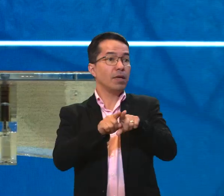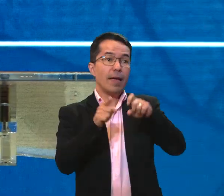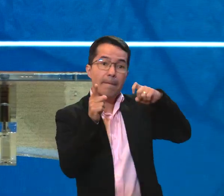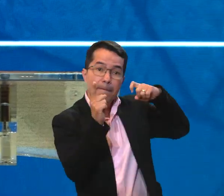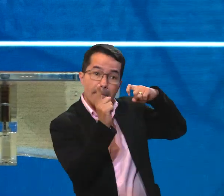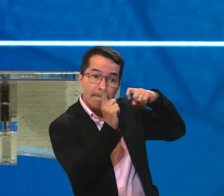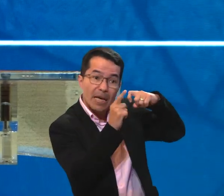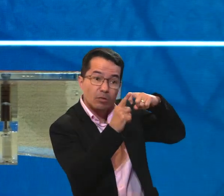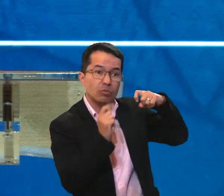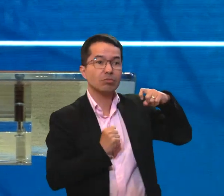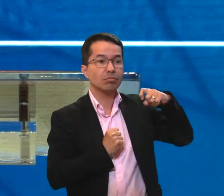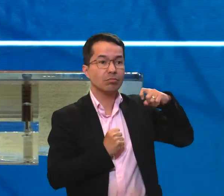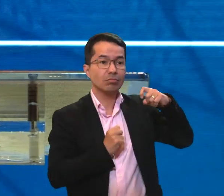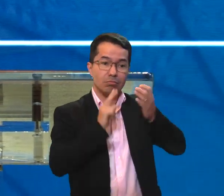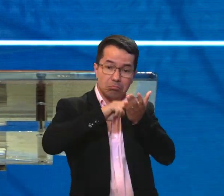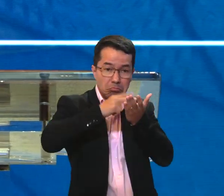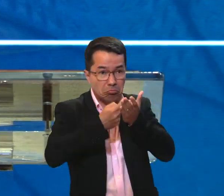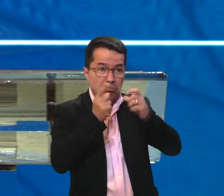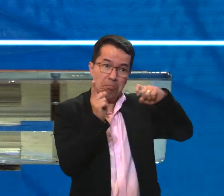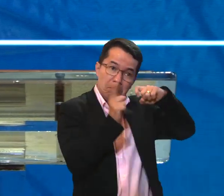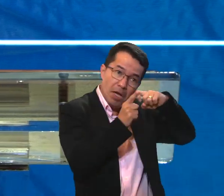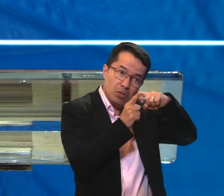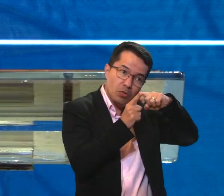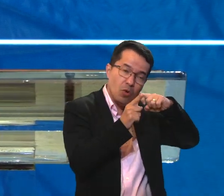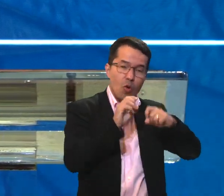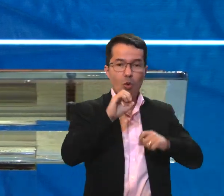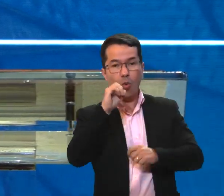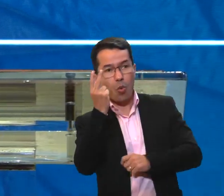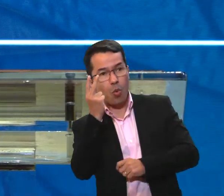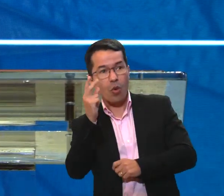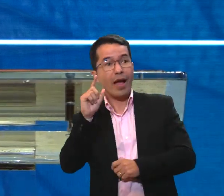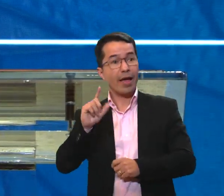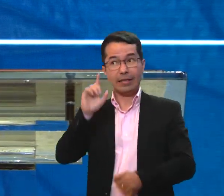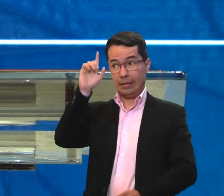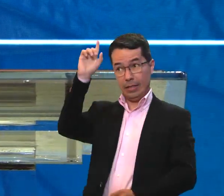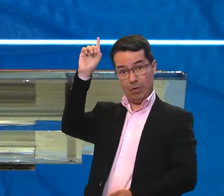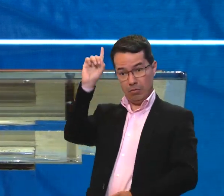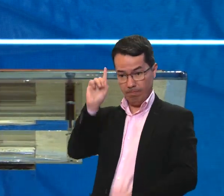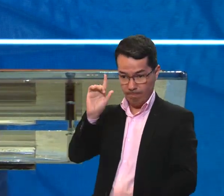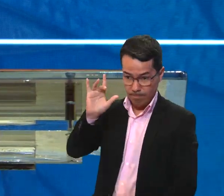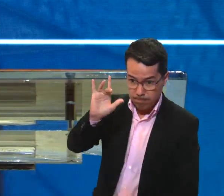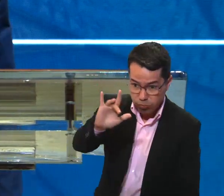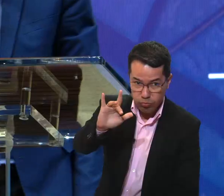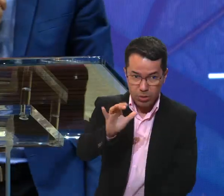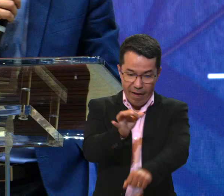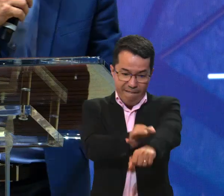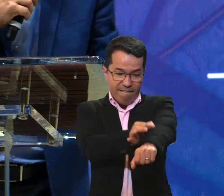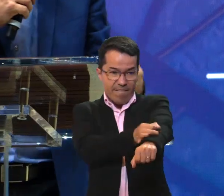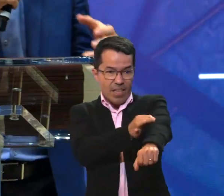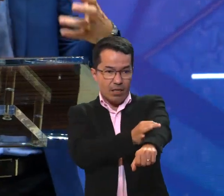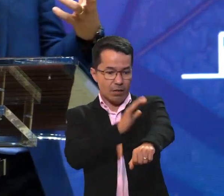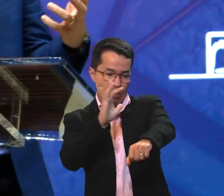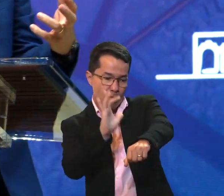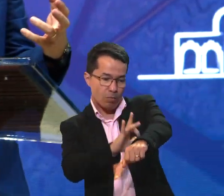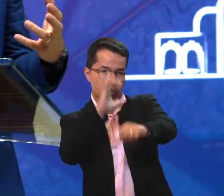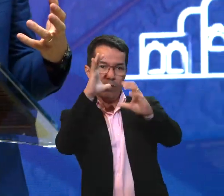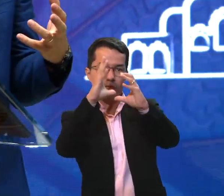ainda aquele que trata as feridas das nações. Sabe, o